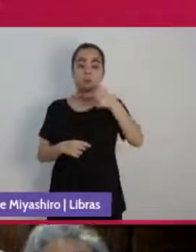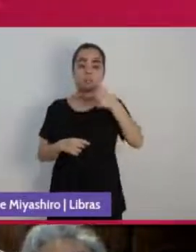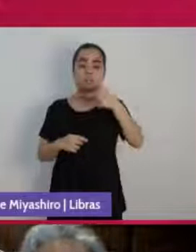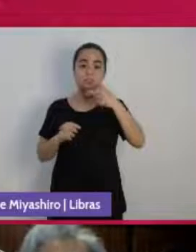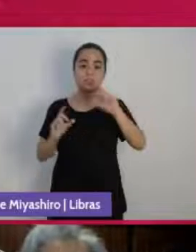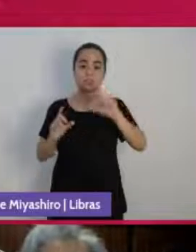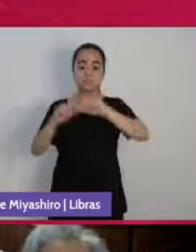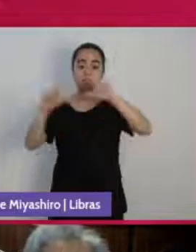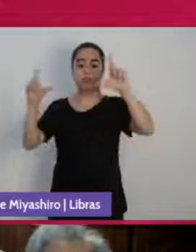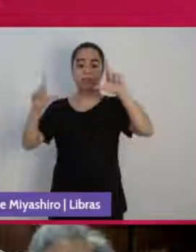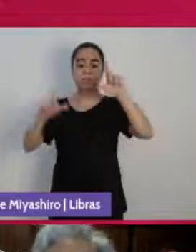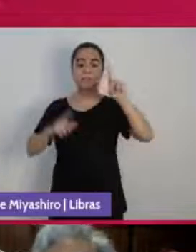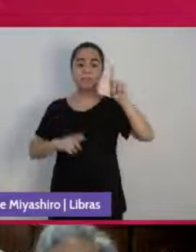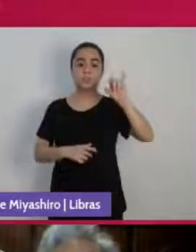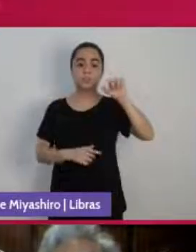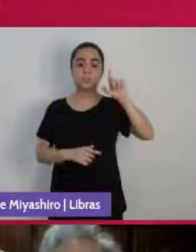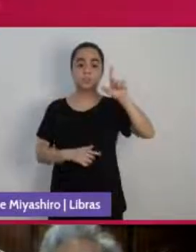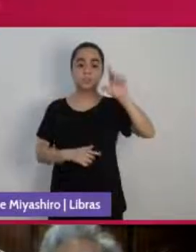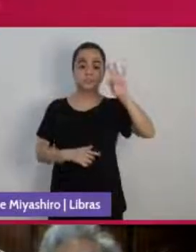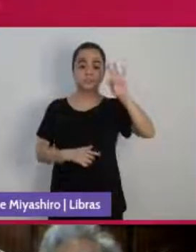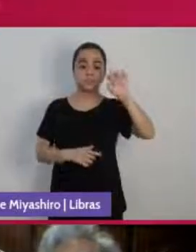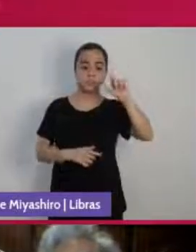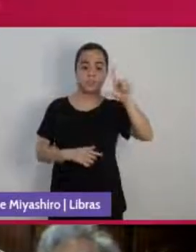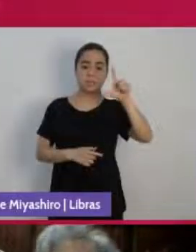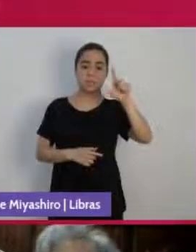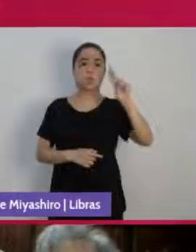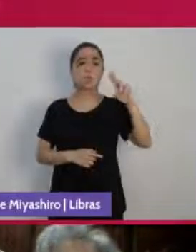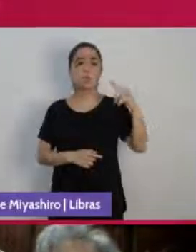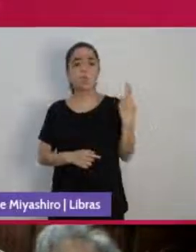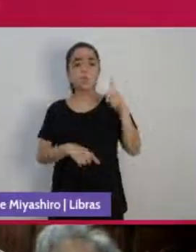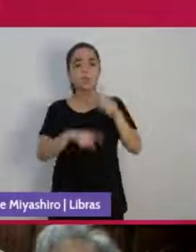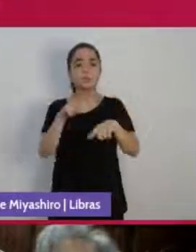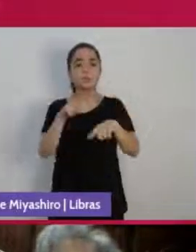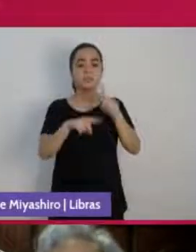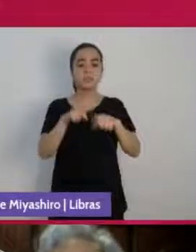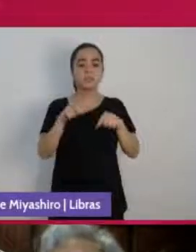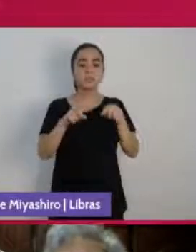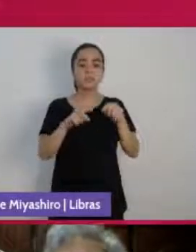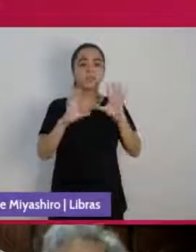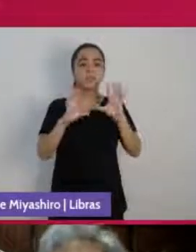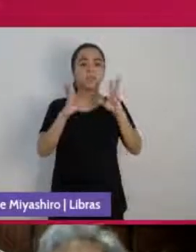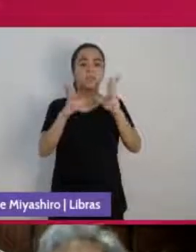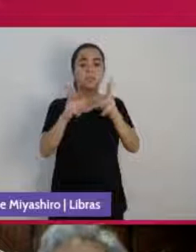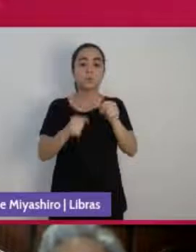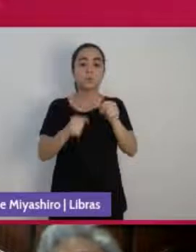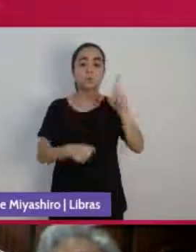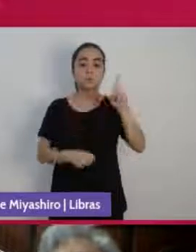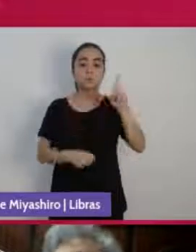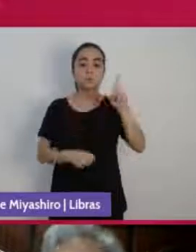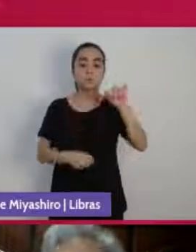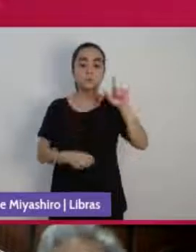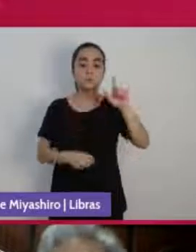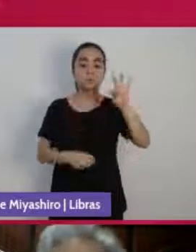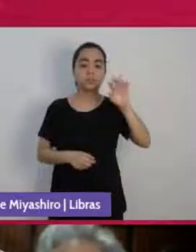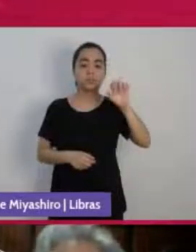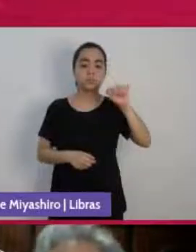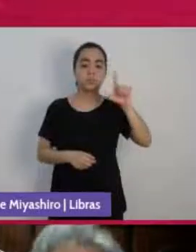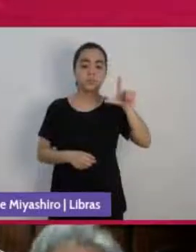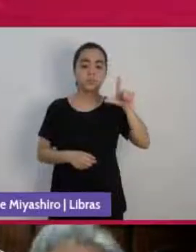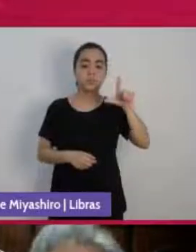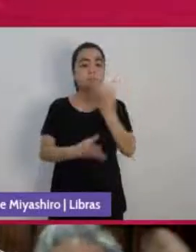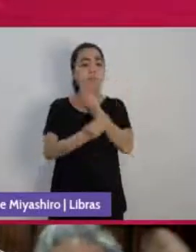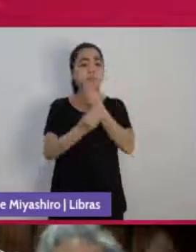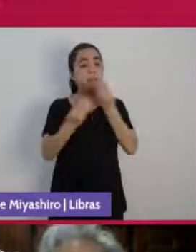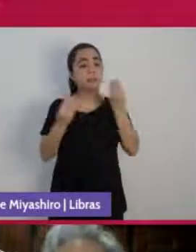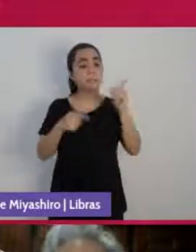fazer uma digital CR, ou equipamento totalmente digital, que é um DR, que tem muito mais